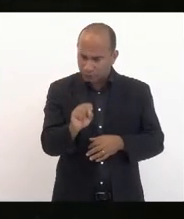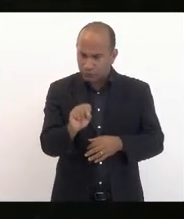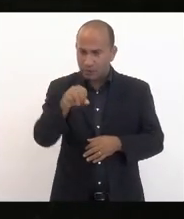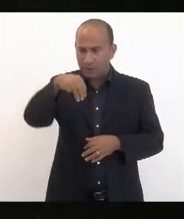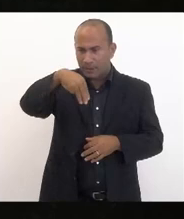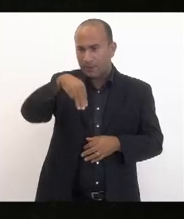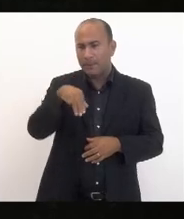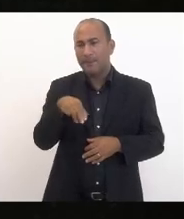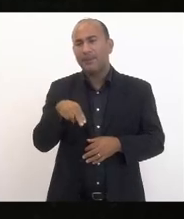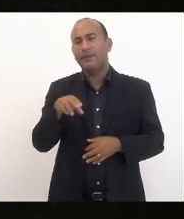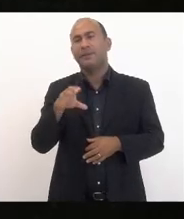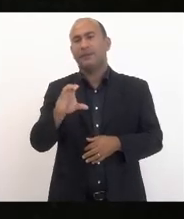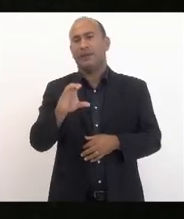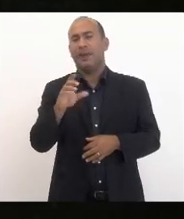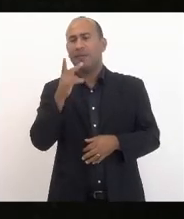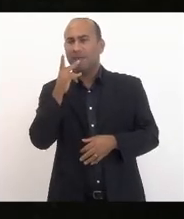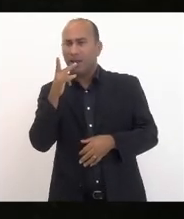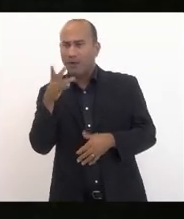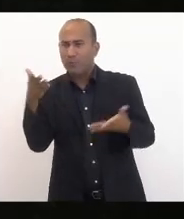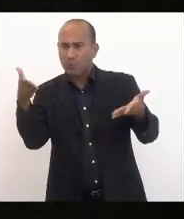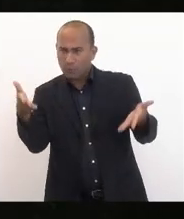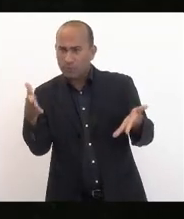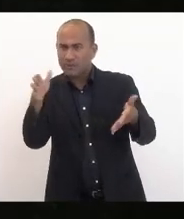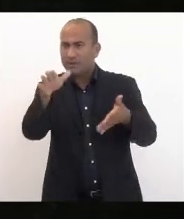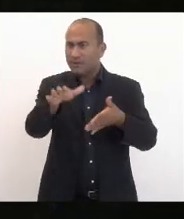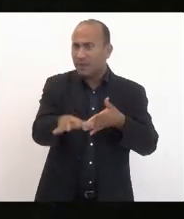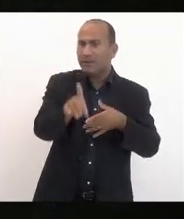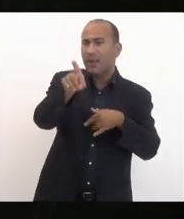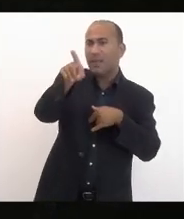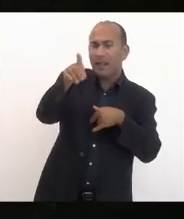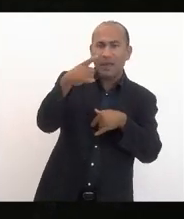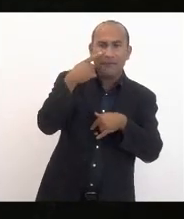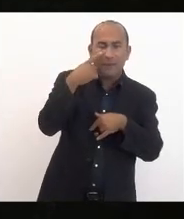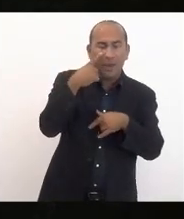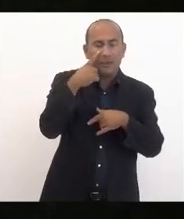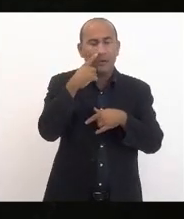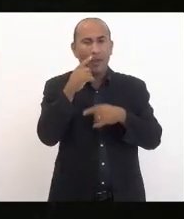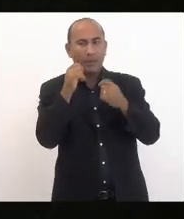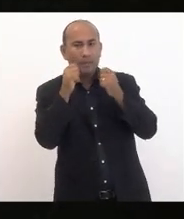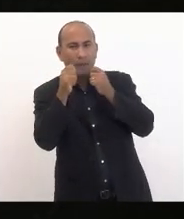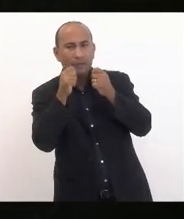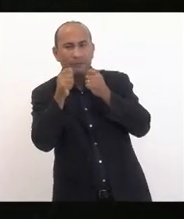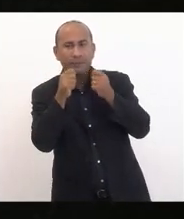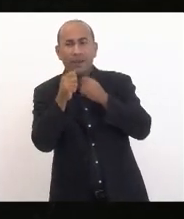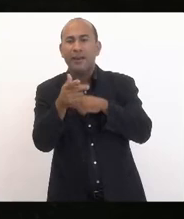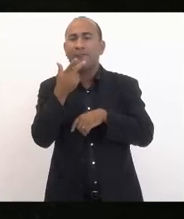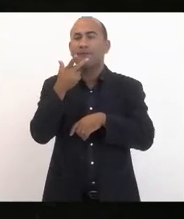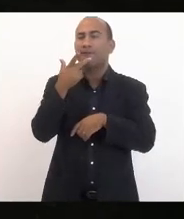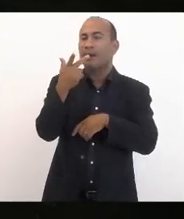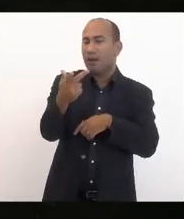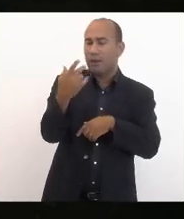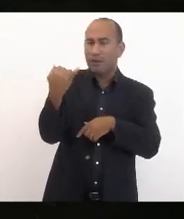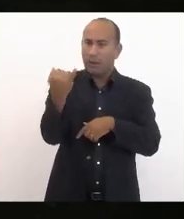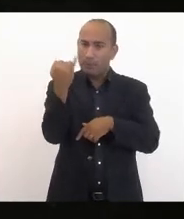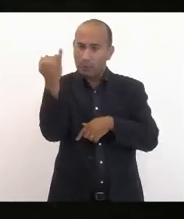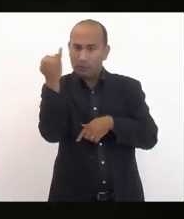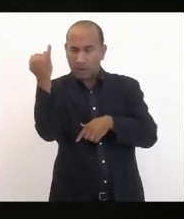casa nessa tarde, eu vejo que ele está lá dando entrevista, falando da importância dessa